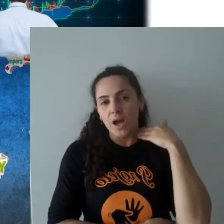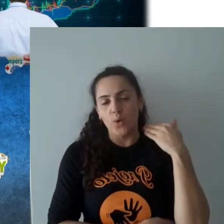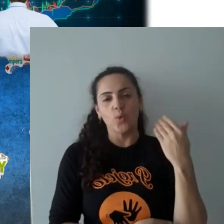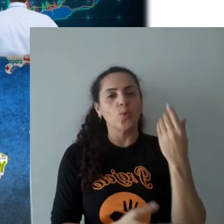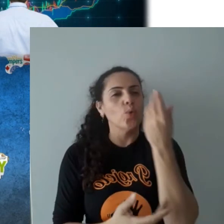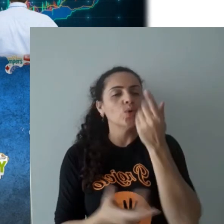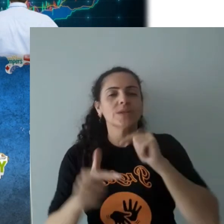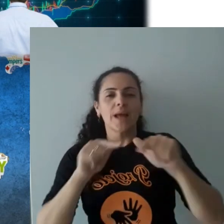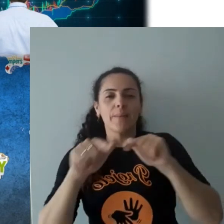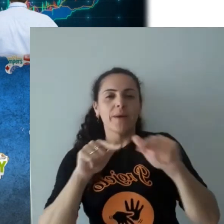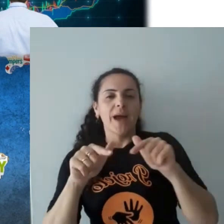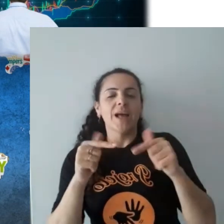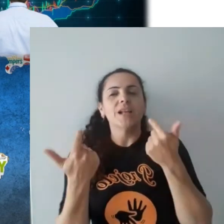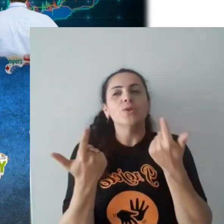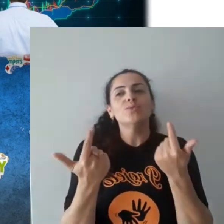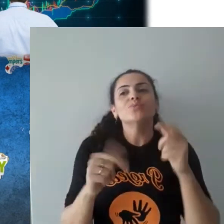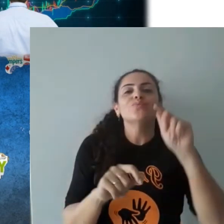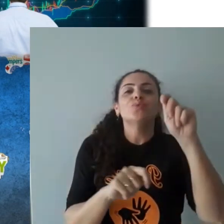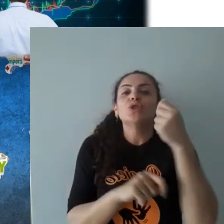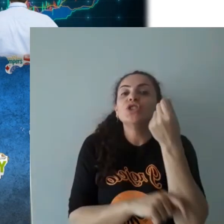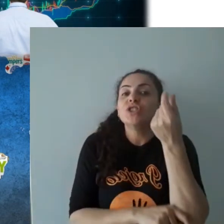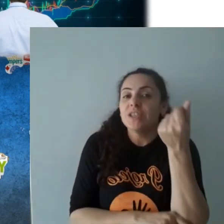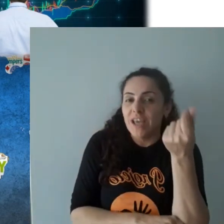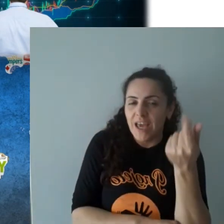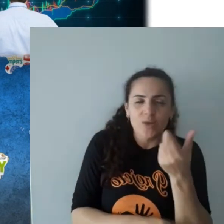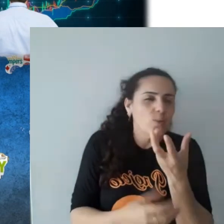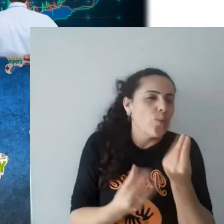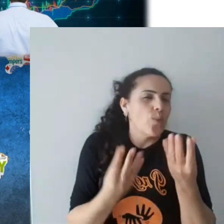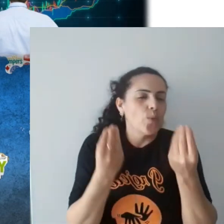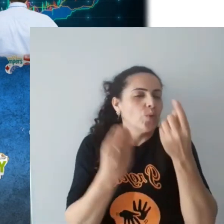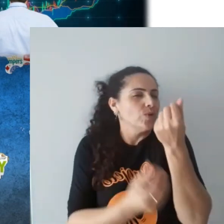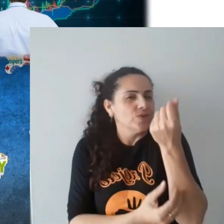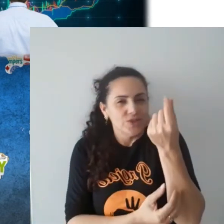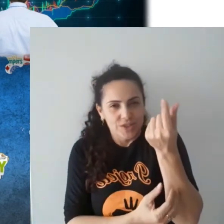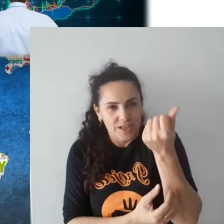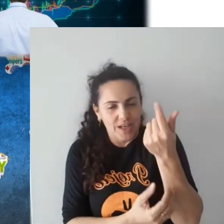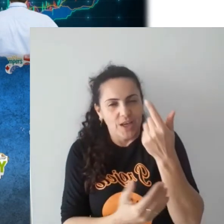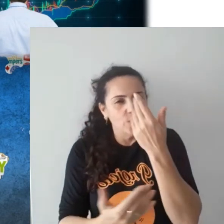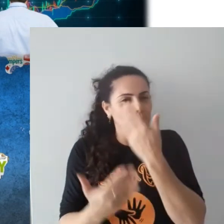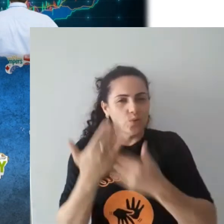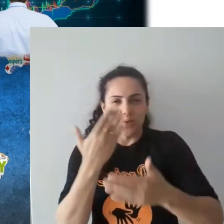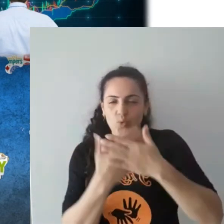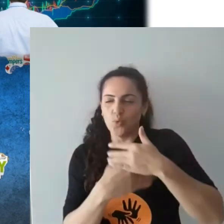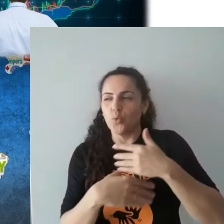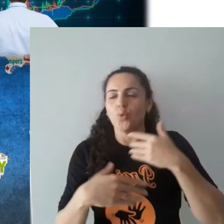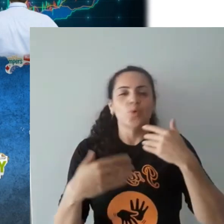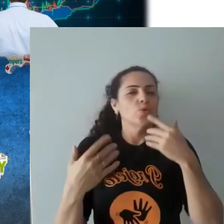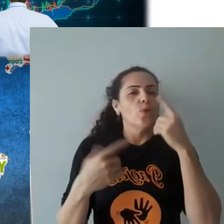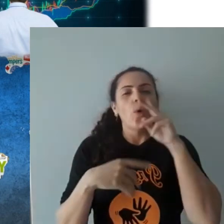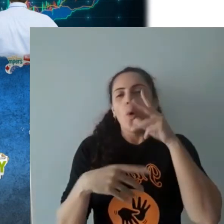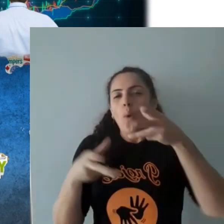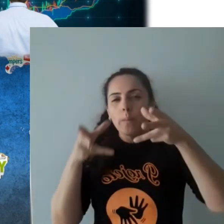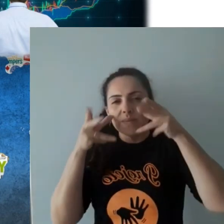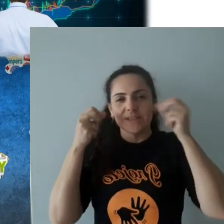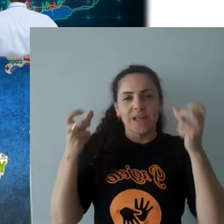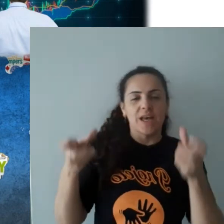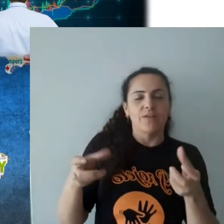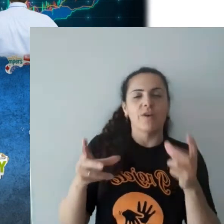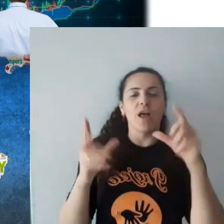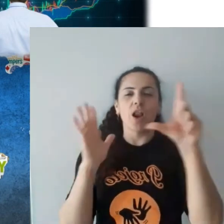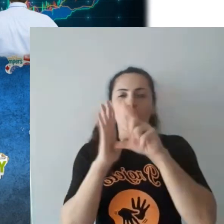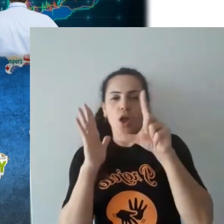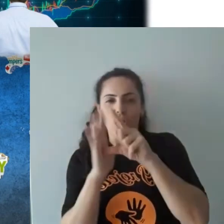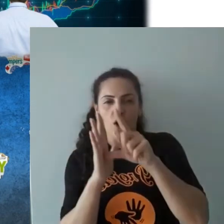observar aí de lojas, fábricas, né, que hoje oferecem empréstimo consignado, oferecem